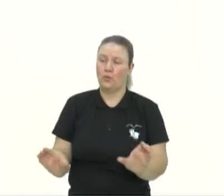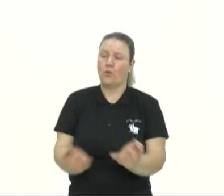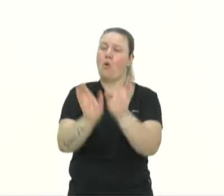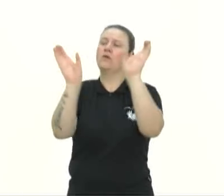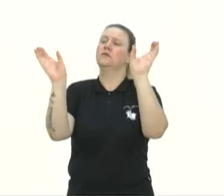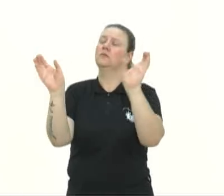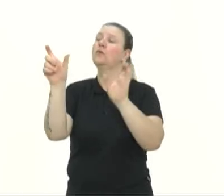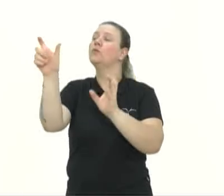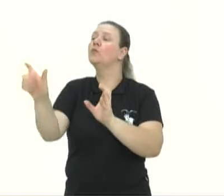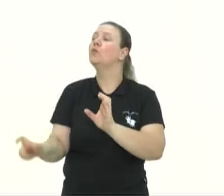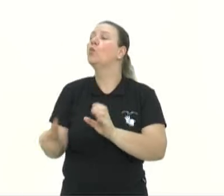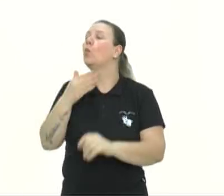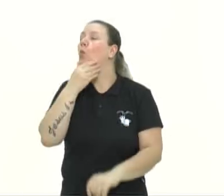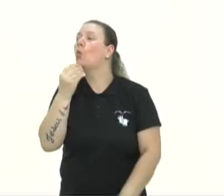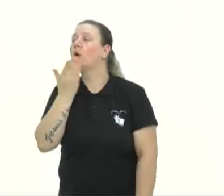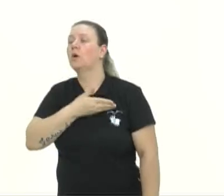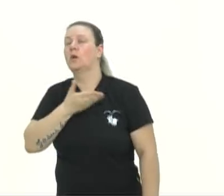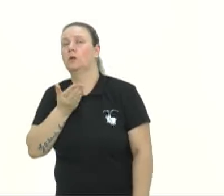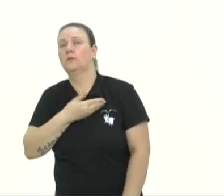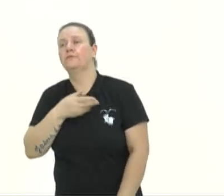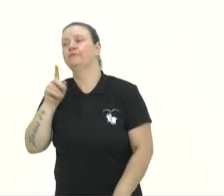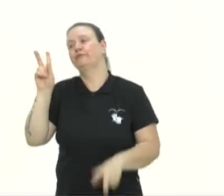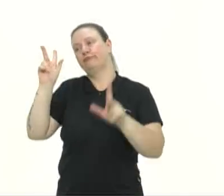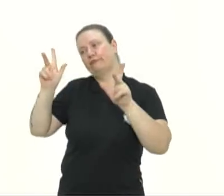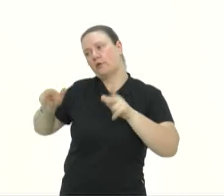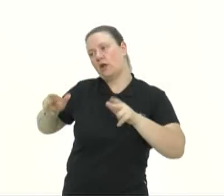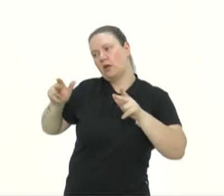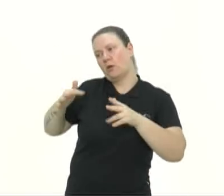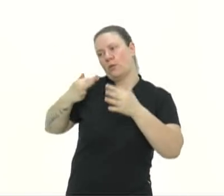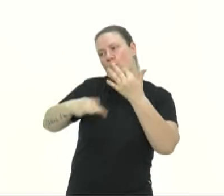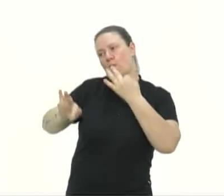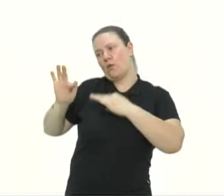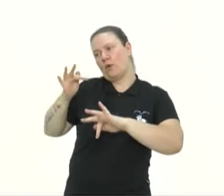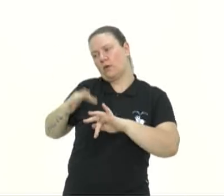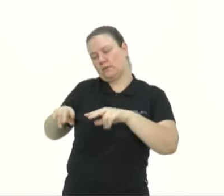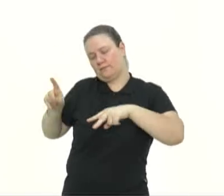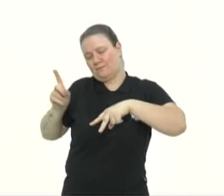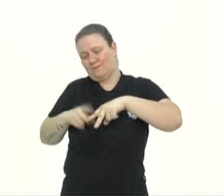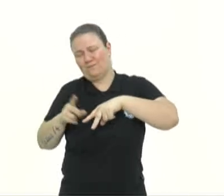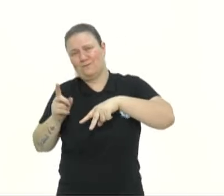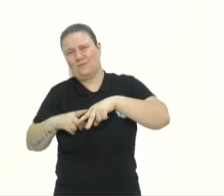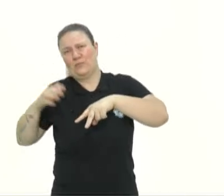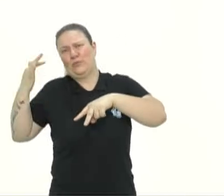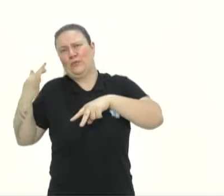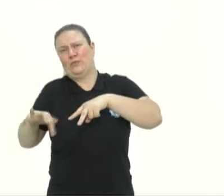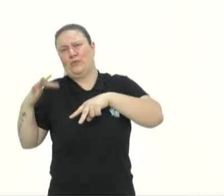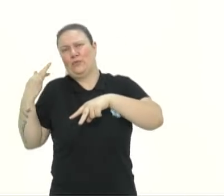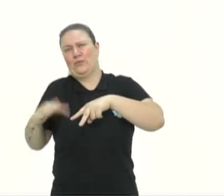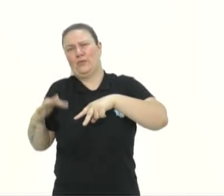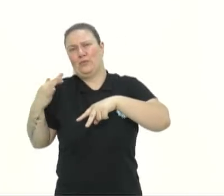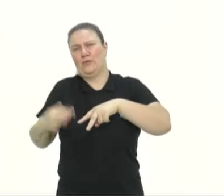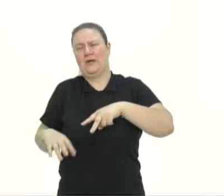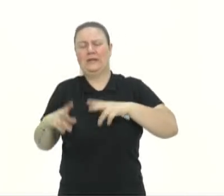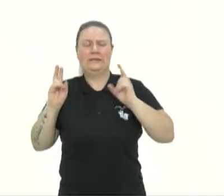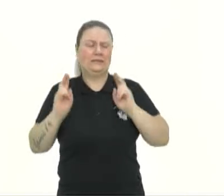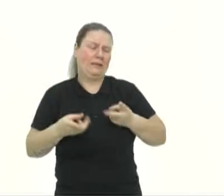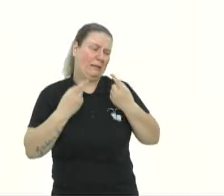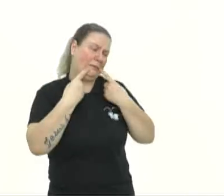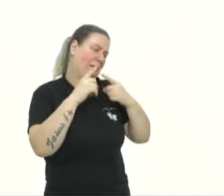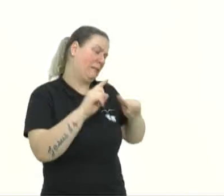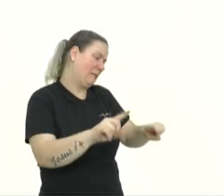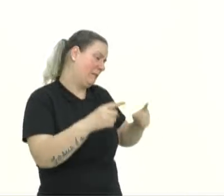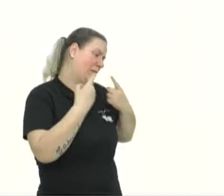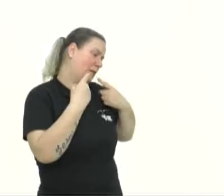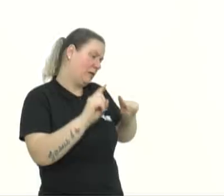compadre dele tinha também a mesma dor na perna e também estava sempre reclamando da